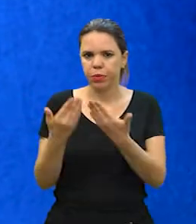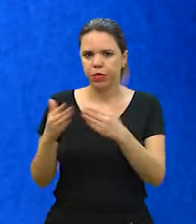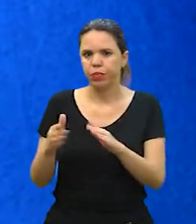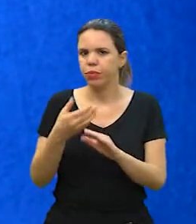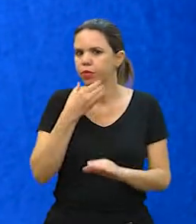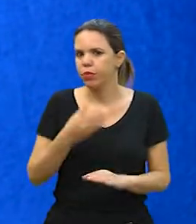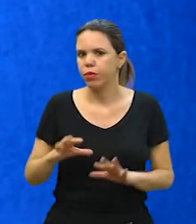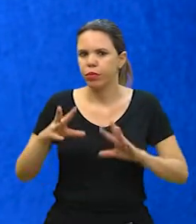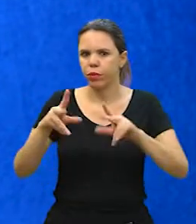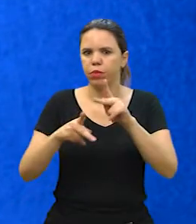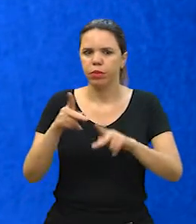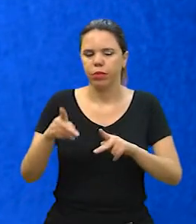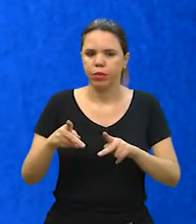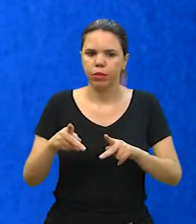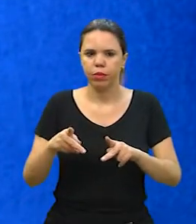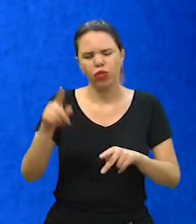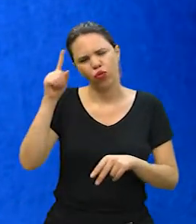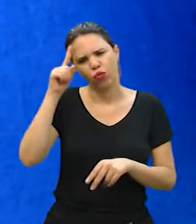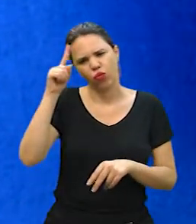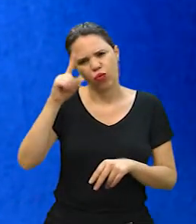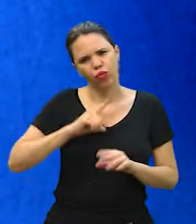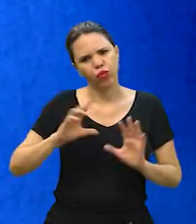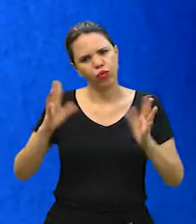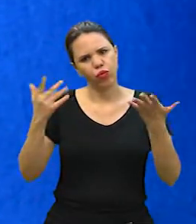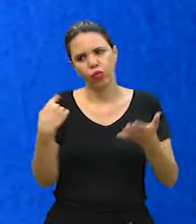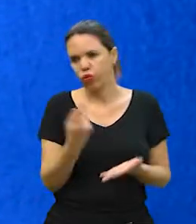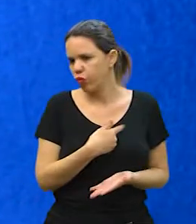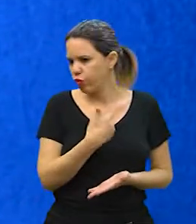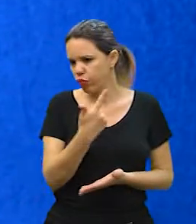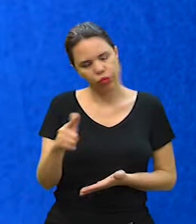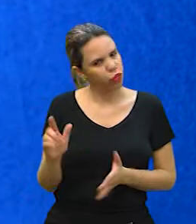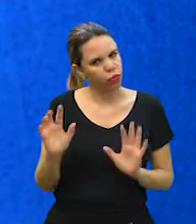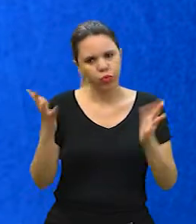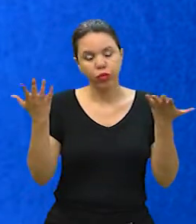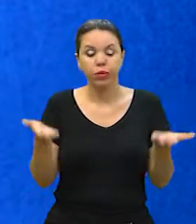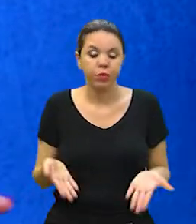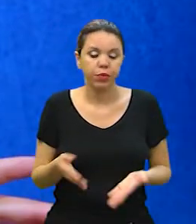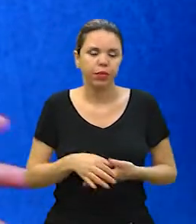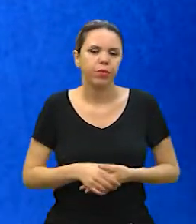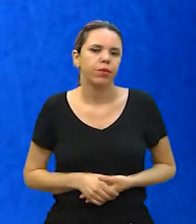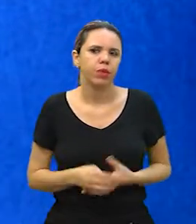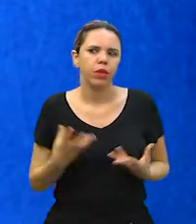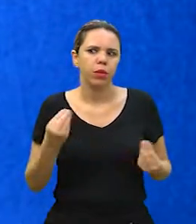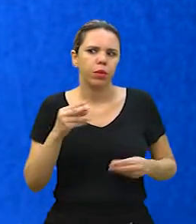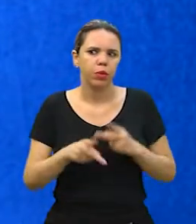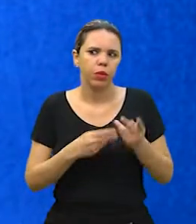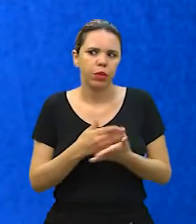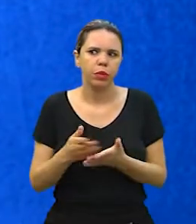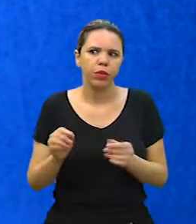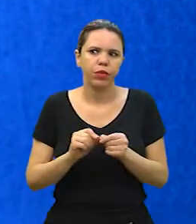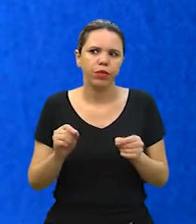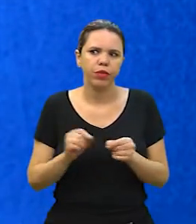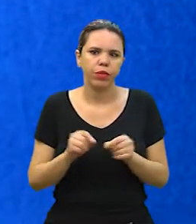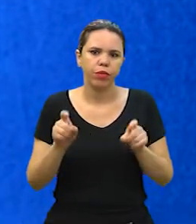lá em dezembro, todo mundo tem evento todo dia, mas aí nós não tivemos eventos. Muita gente começou a